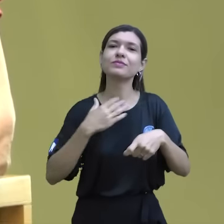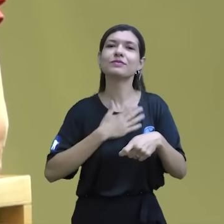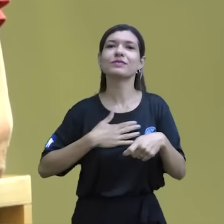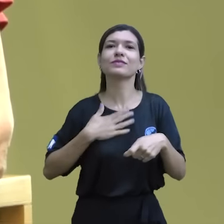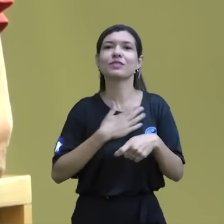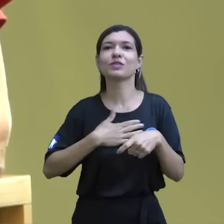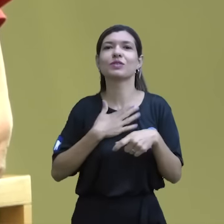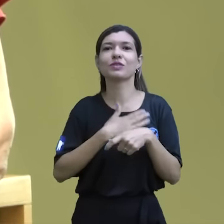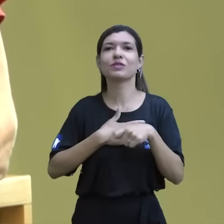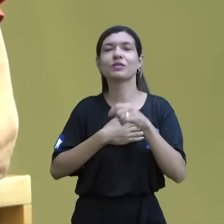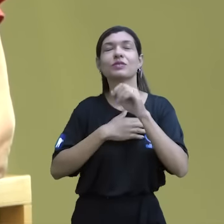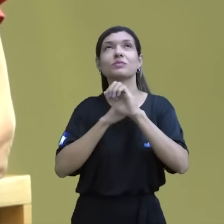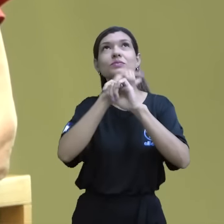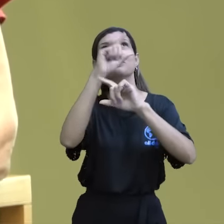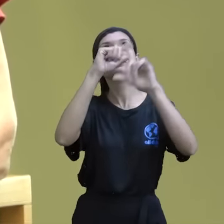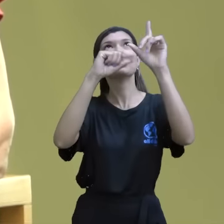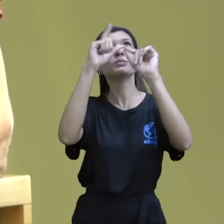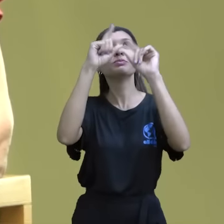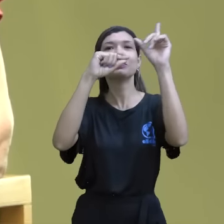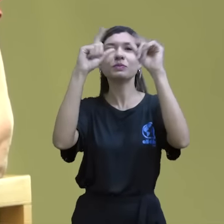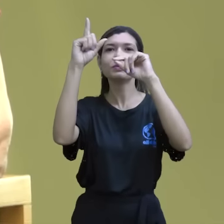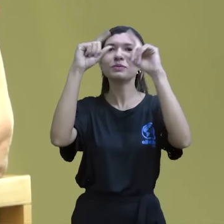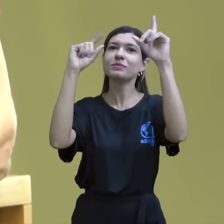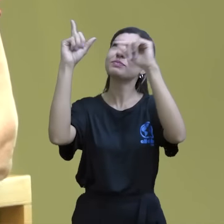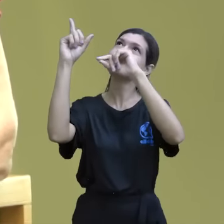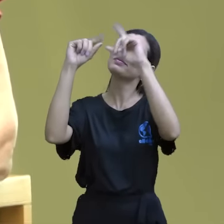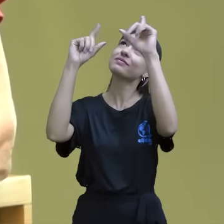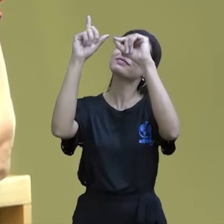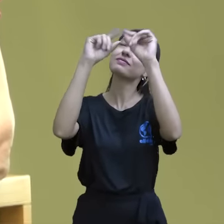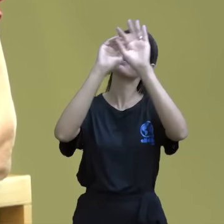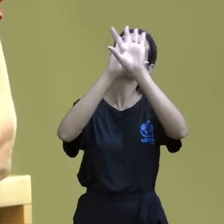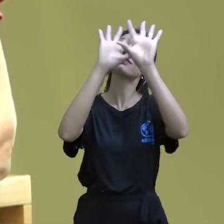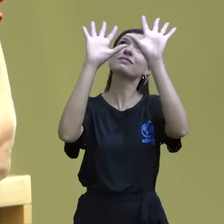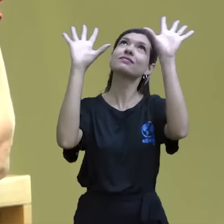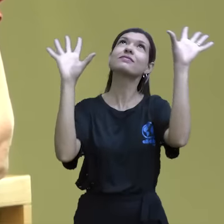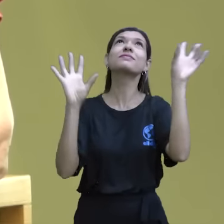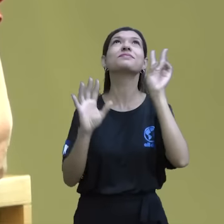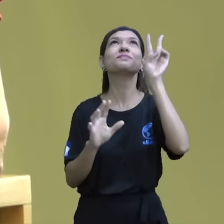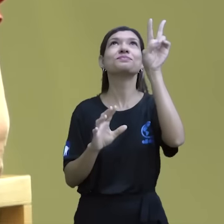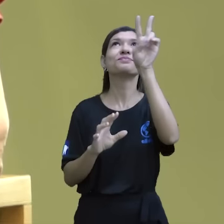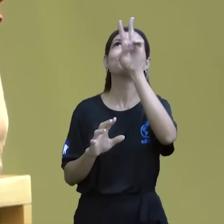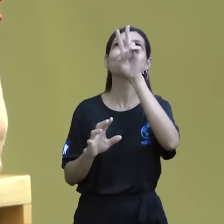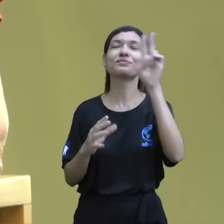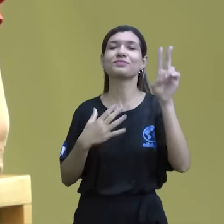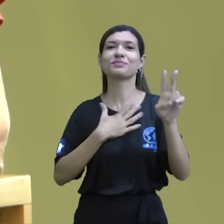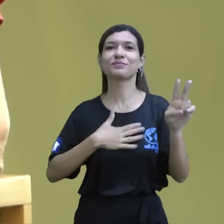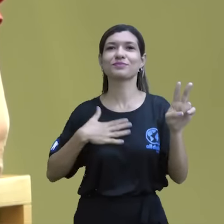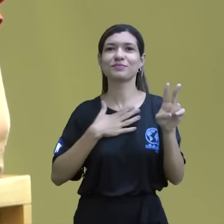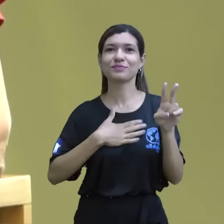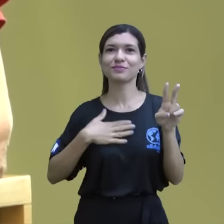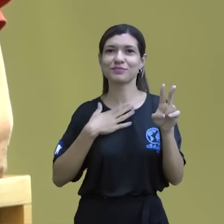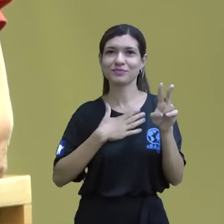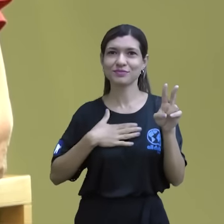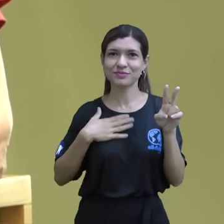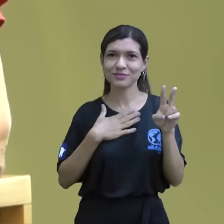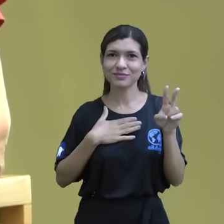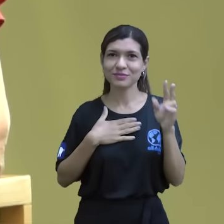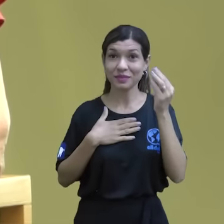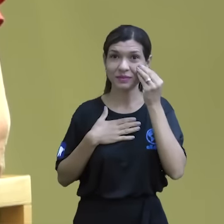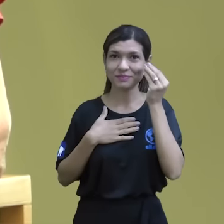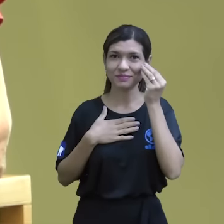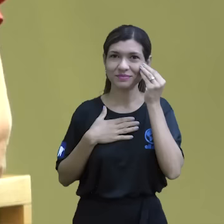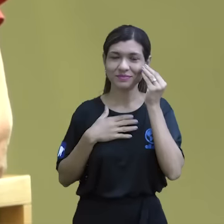início, vou ler só a primeiro parágrafo, para referendar o que já foi dito. A Polícia da República, como tanta